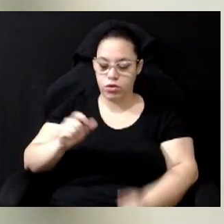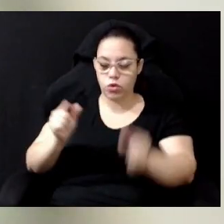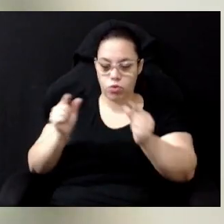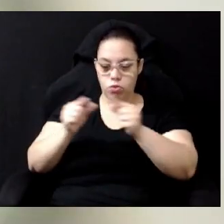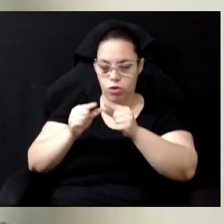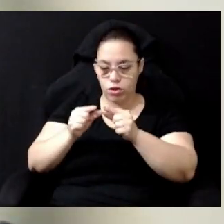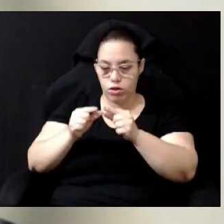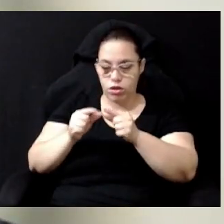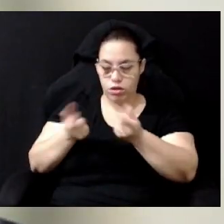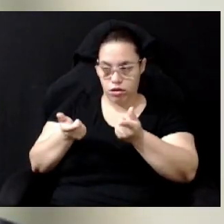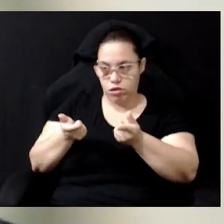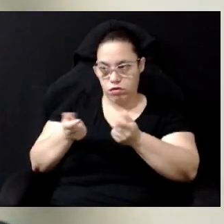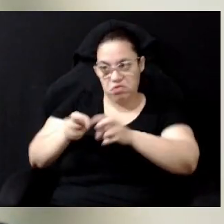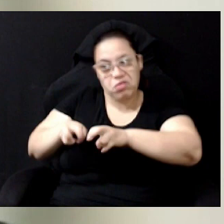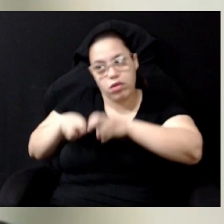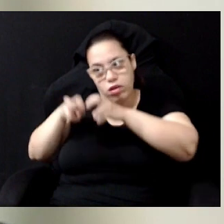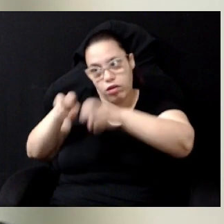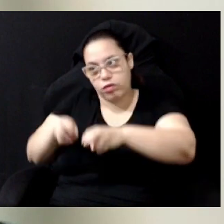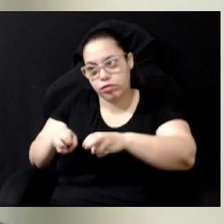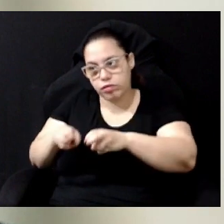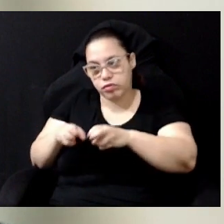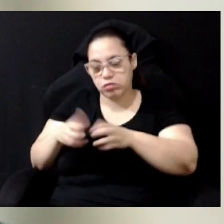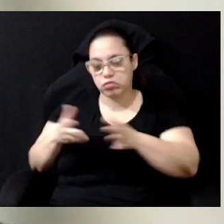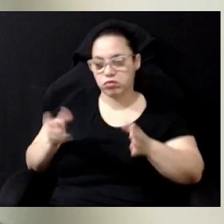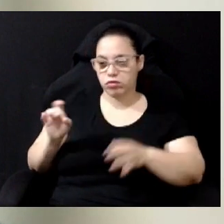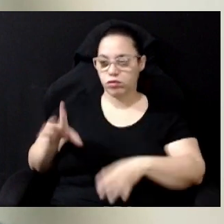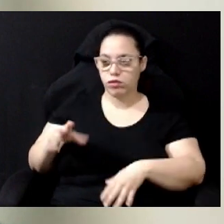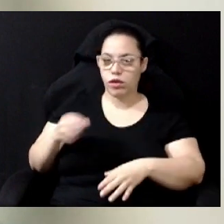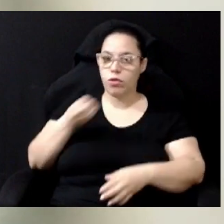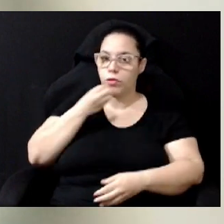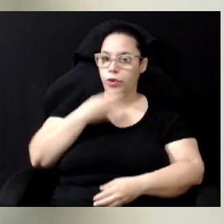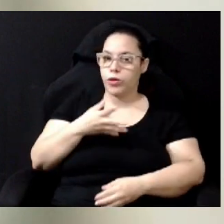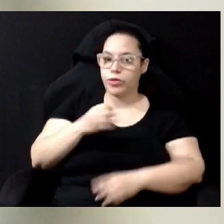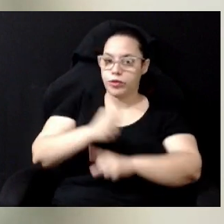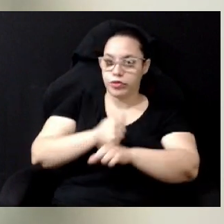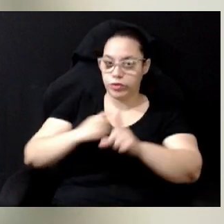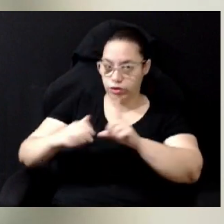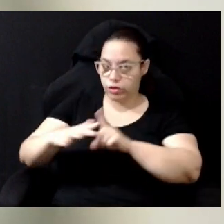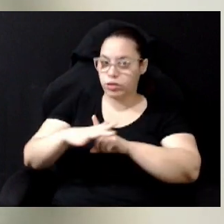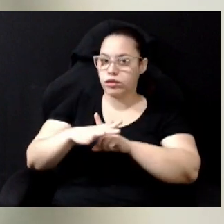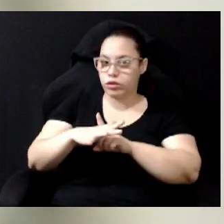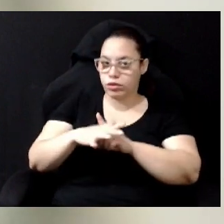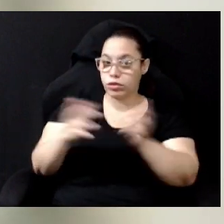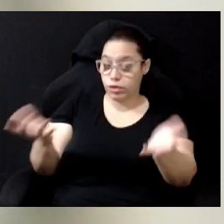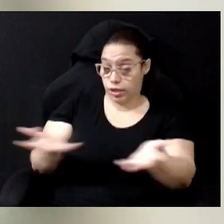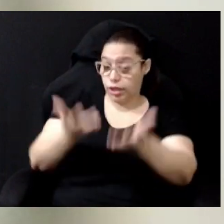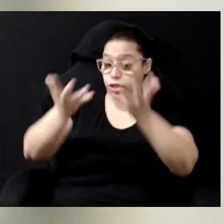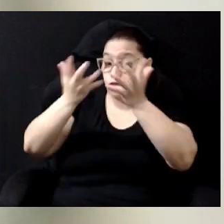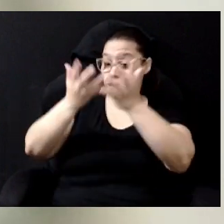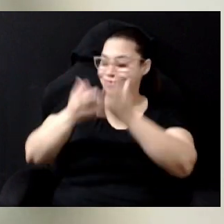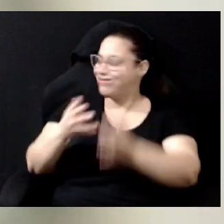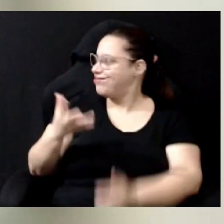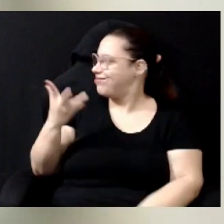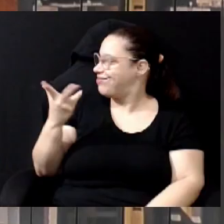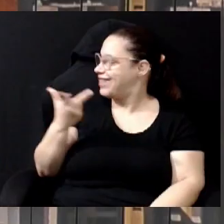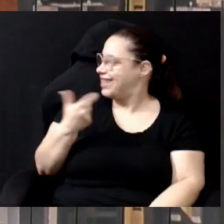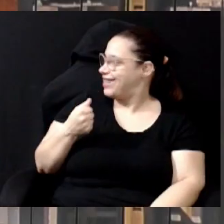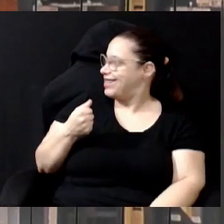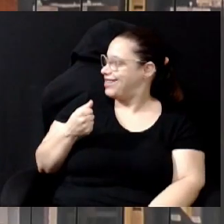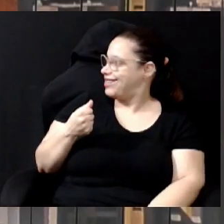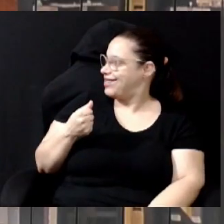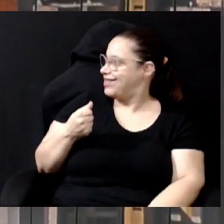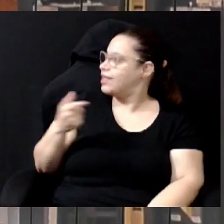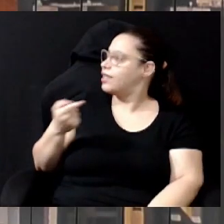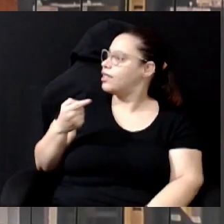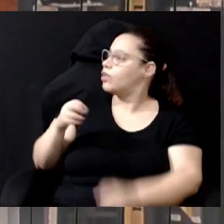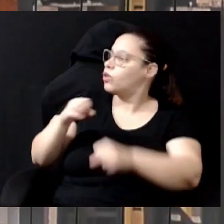pequeno agricultor e que podem trazer não só escala, mas benefício social com esse tipo de iniciativa. Maravilhoso,